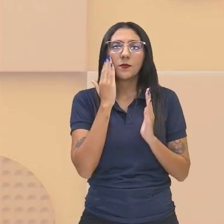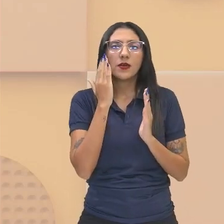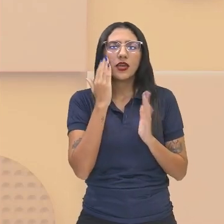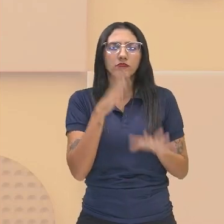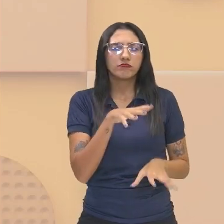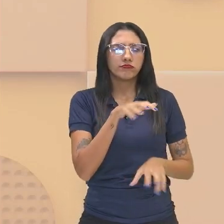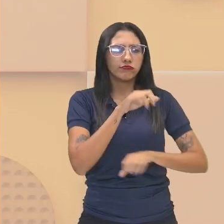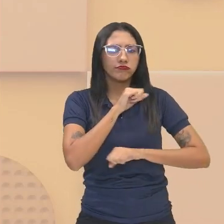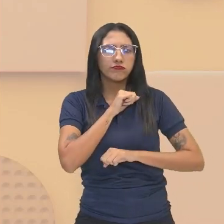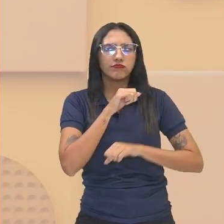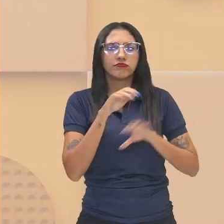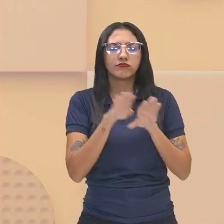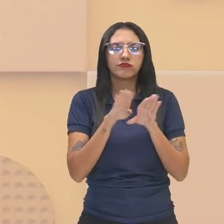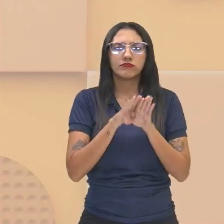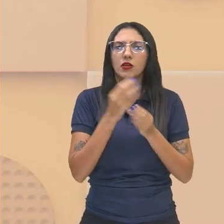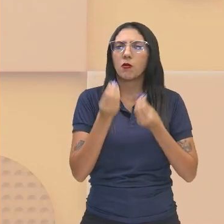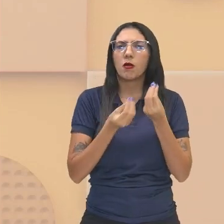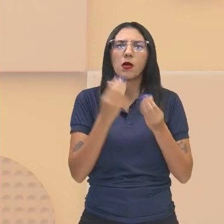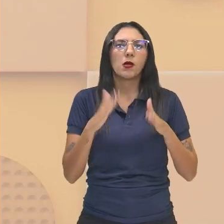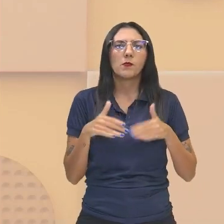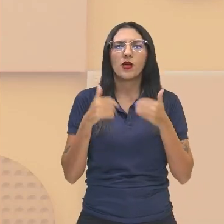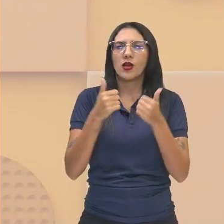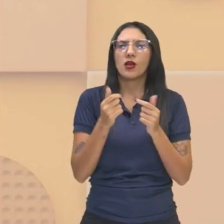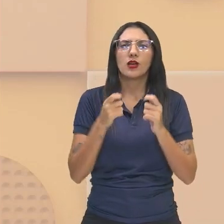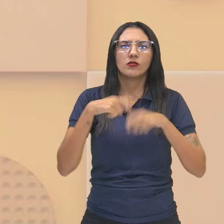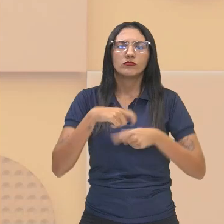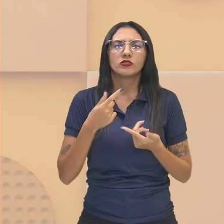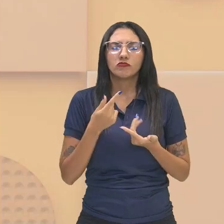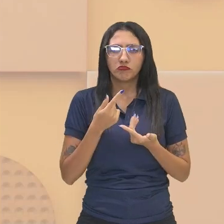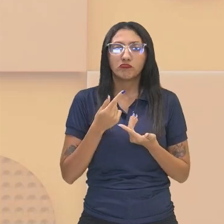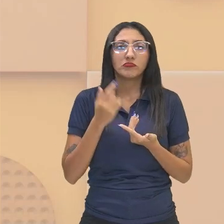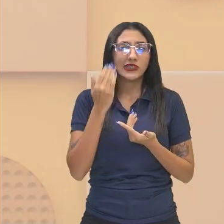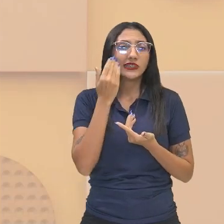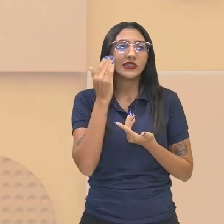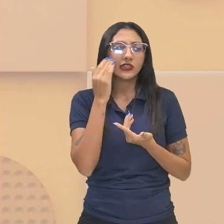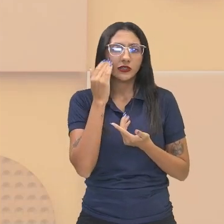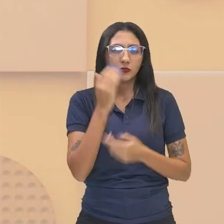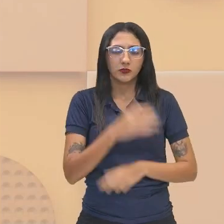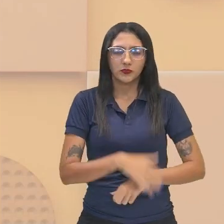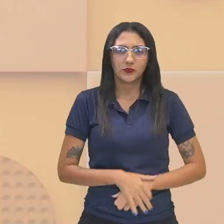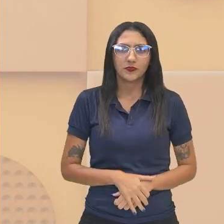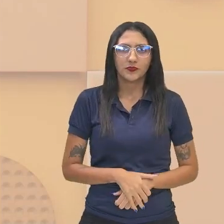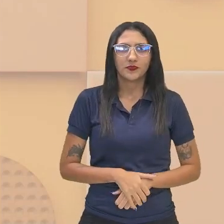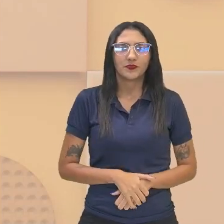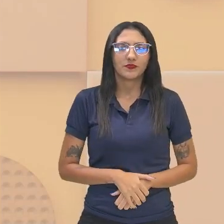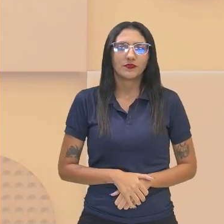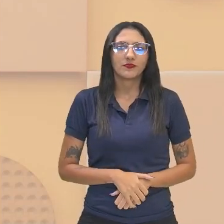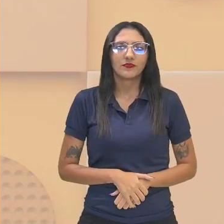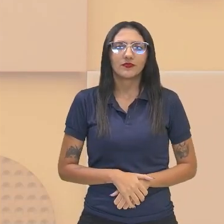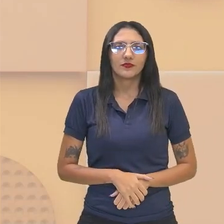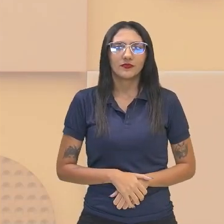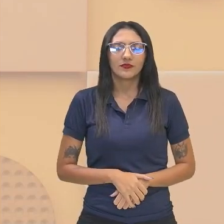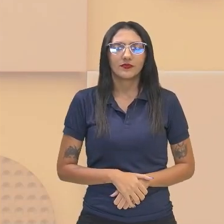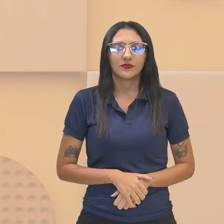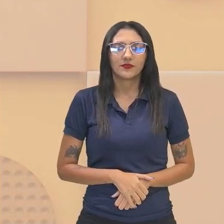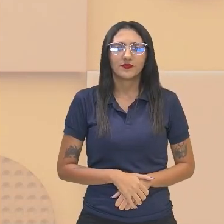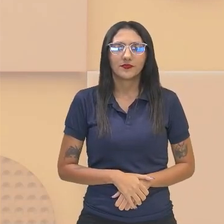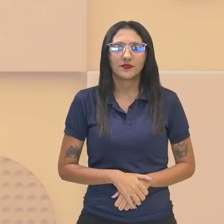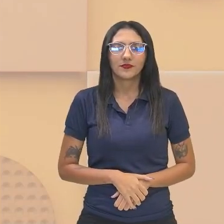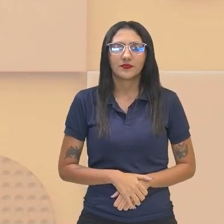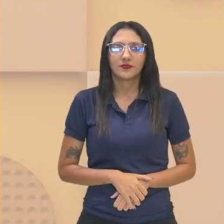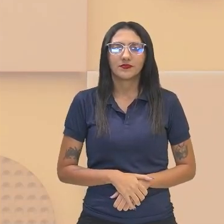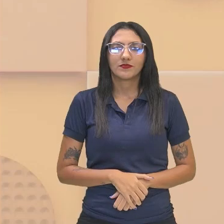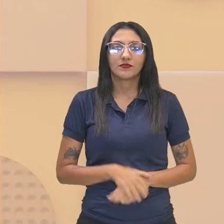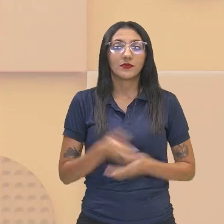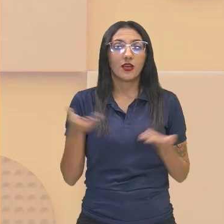apropriar, tentar ver aí como a melhor forma, né, de a gente começar, então, a contar o tempo, tá bom? E aí eu trago agora para vocês uma letra